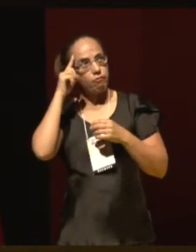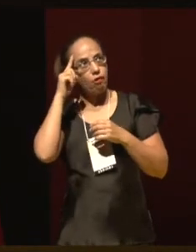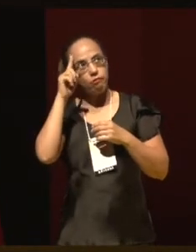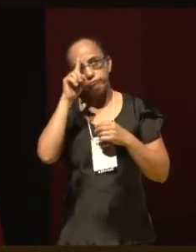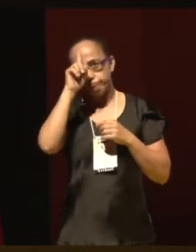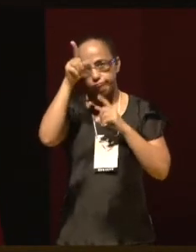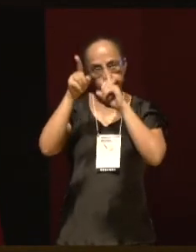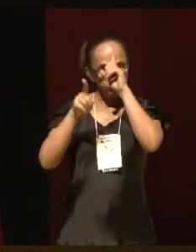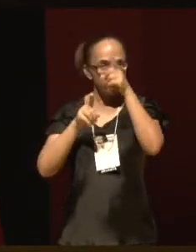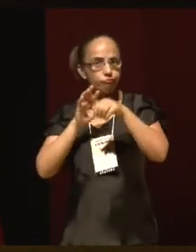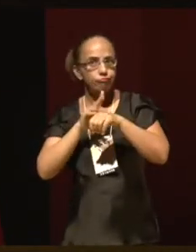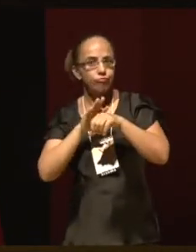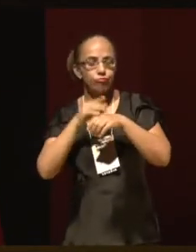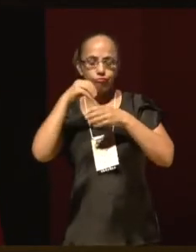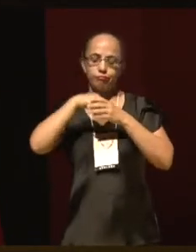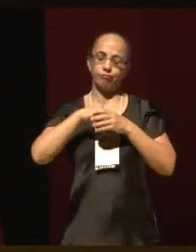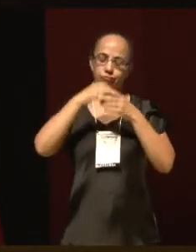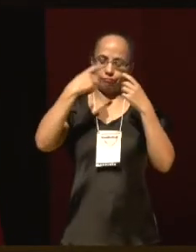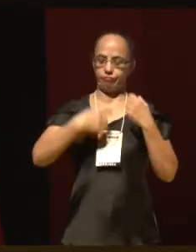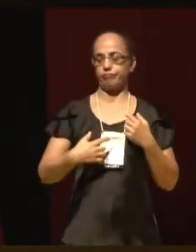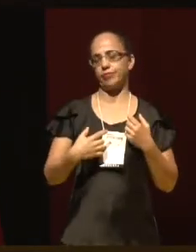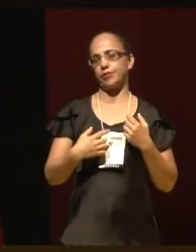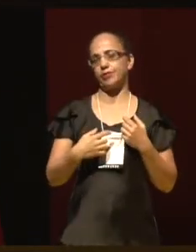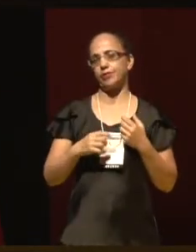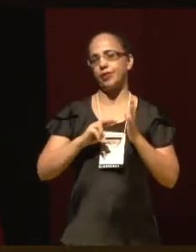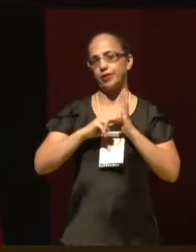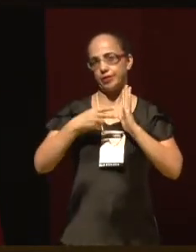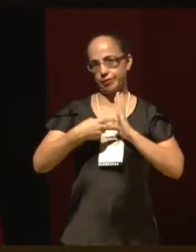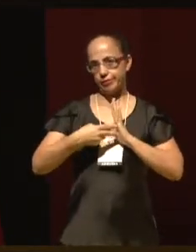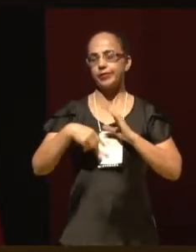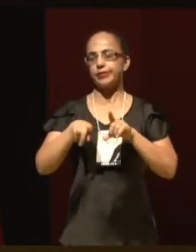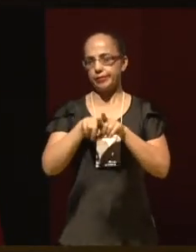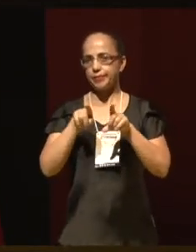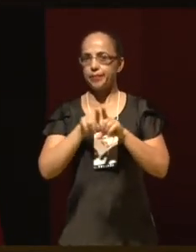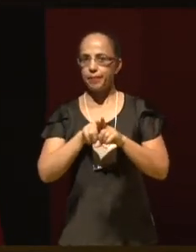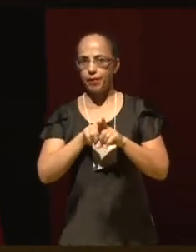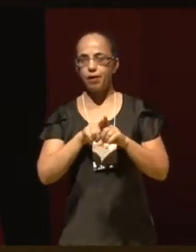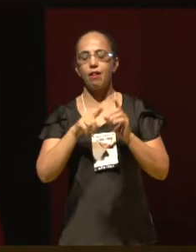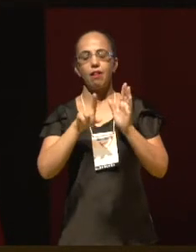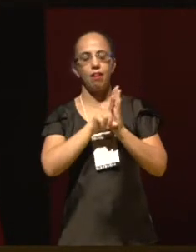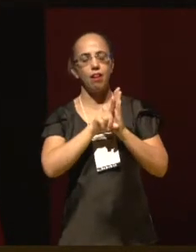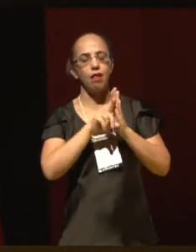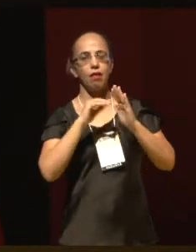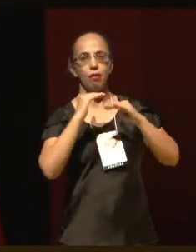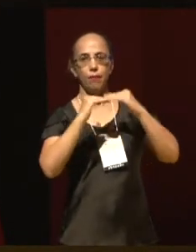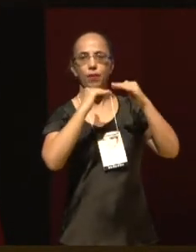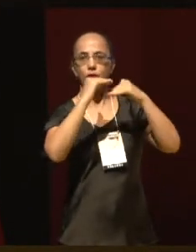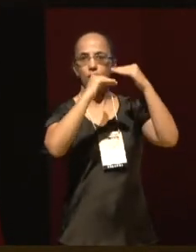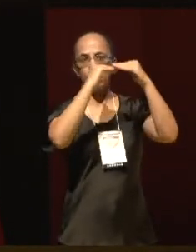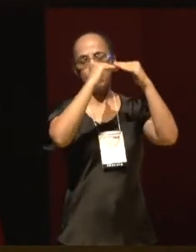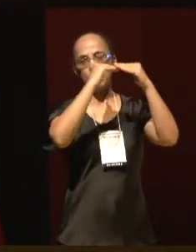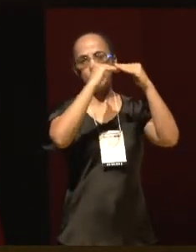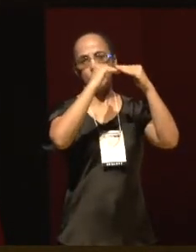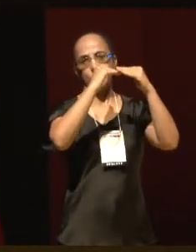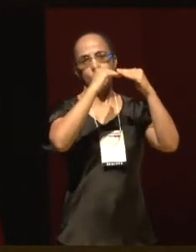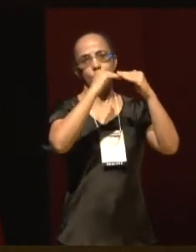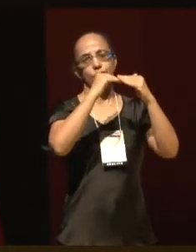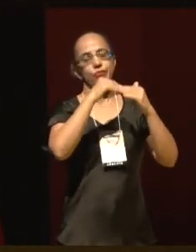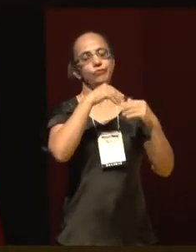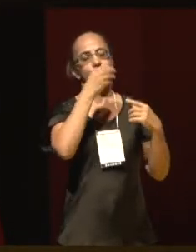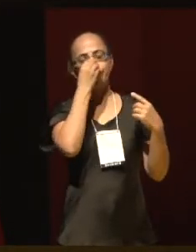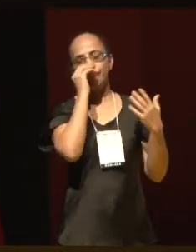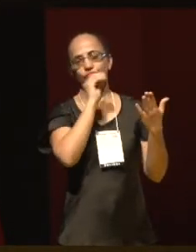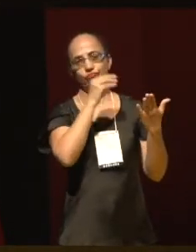então significa que a lei de progresso tampouco não está sendo